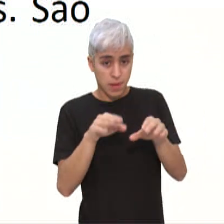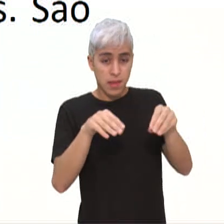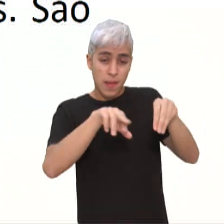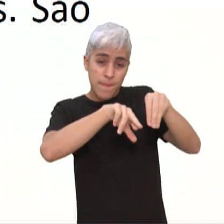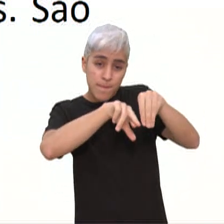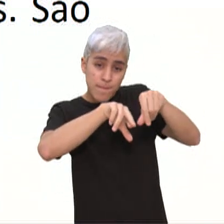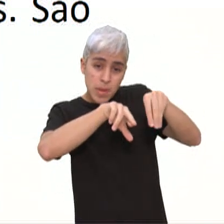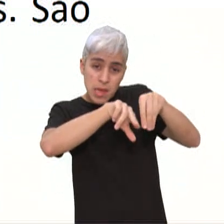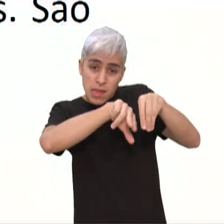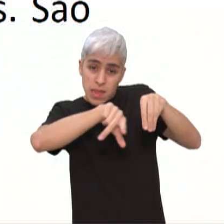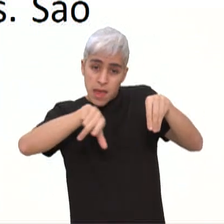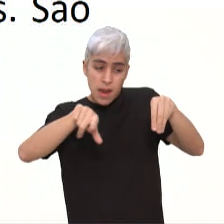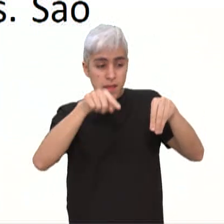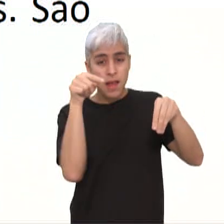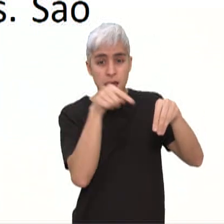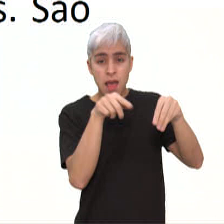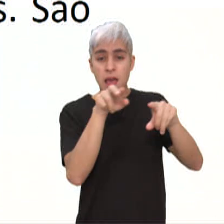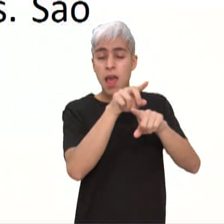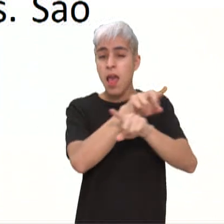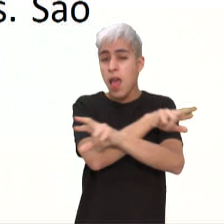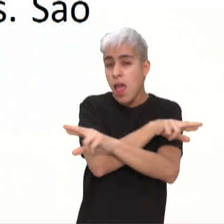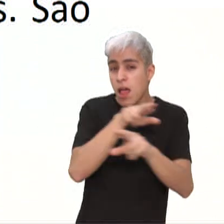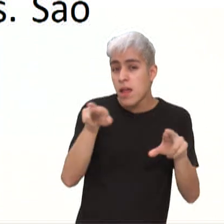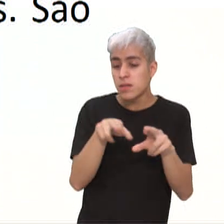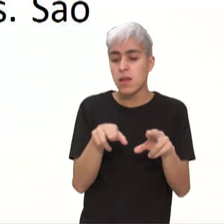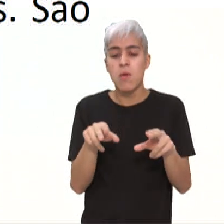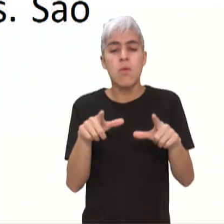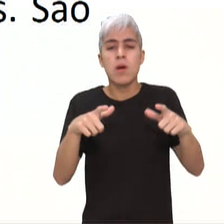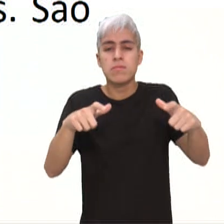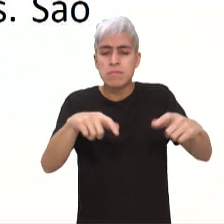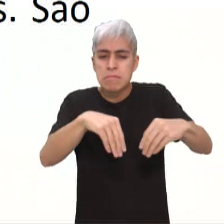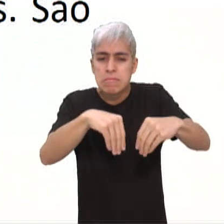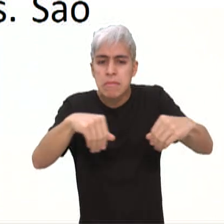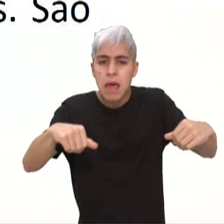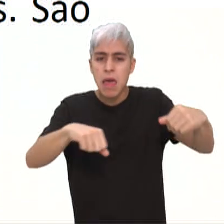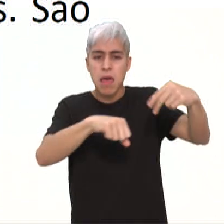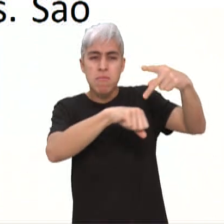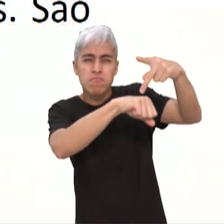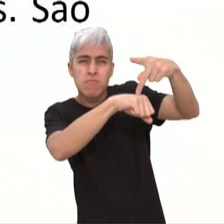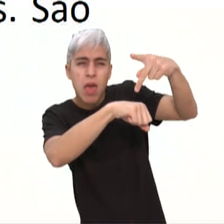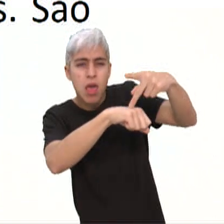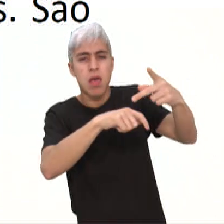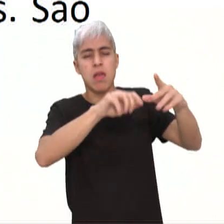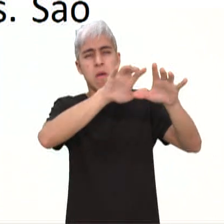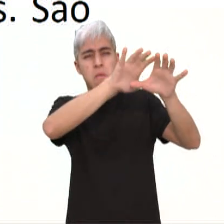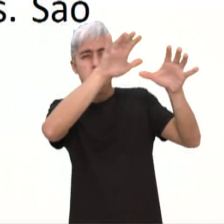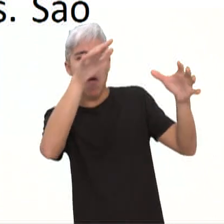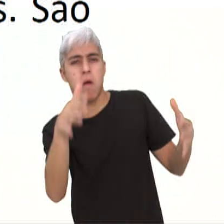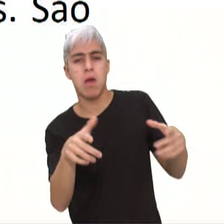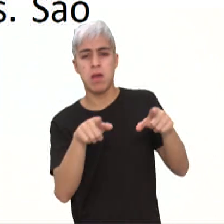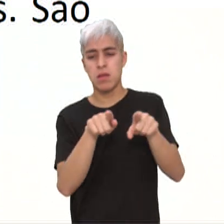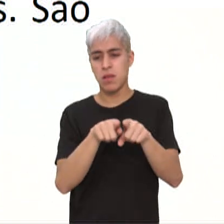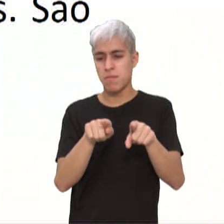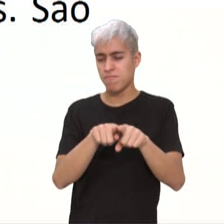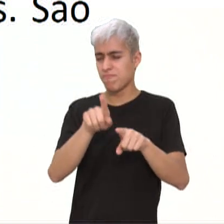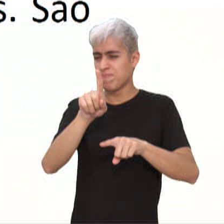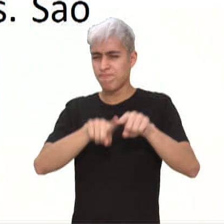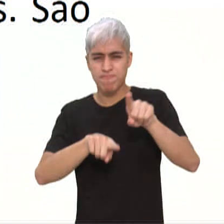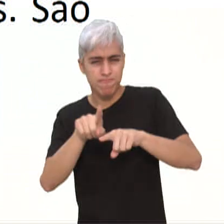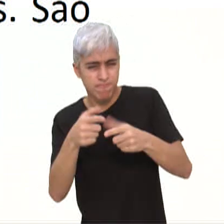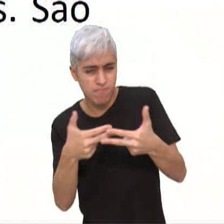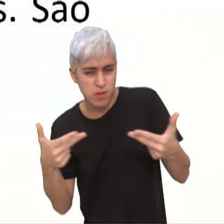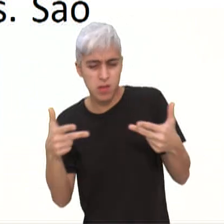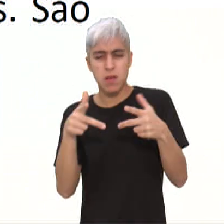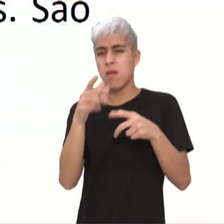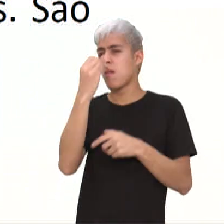são recursos ligados à formação geológica, tá? Então, as rochas, os minérios,